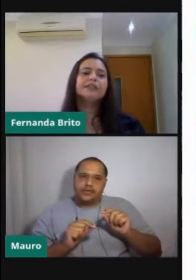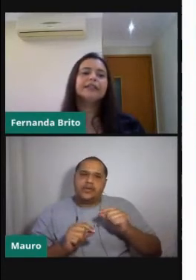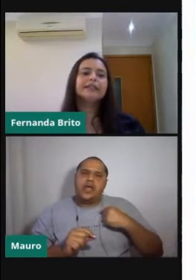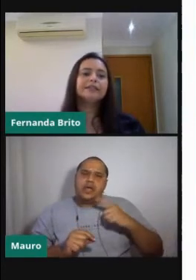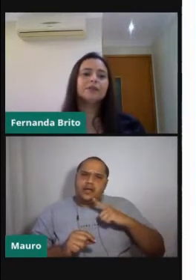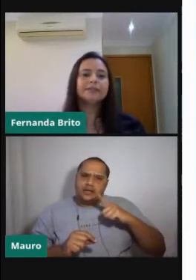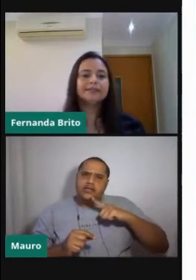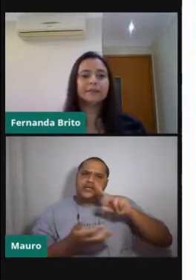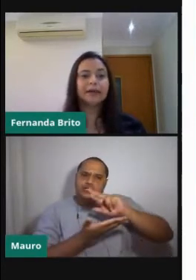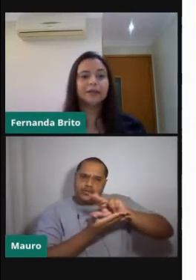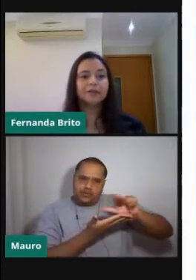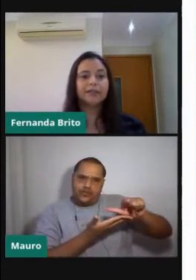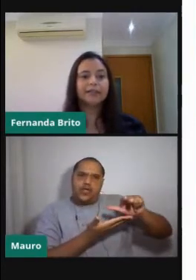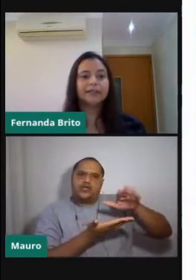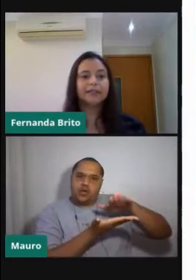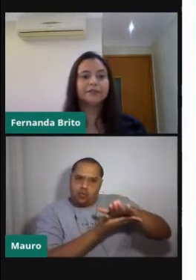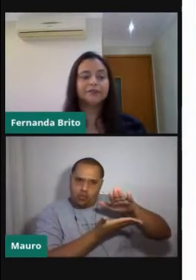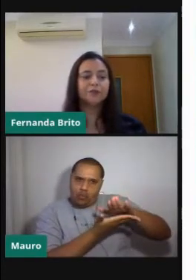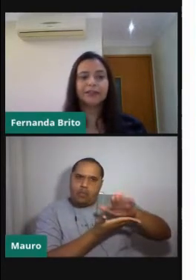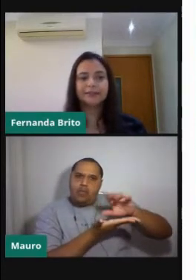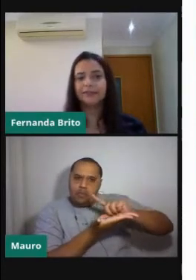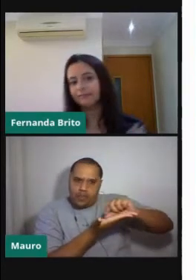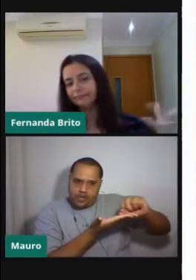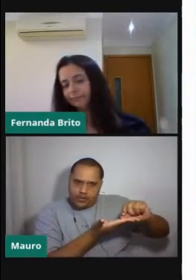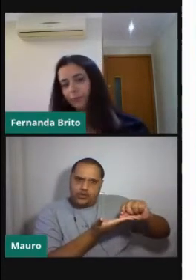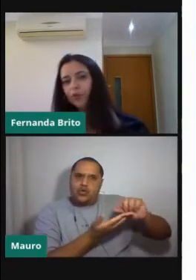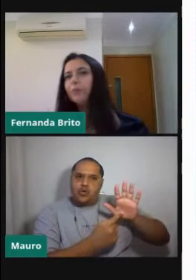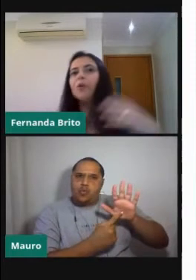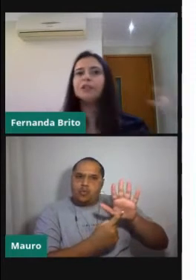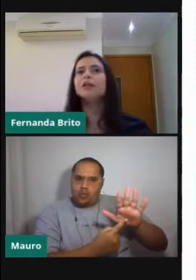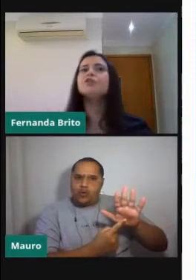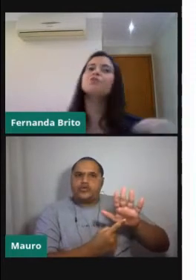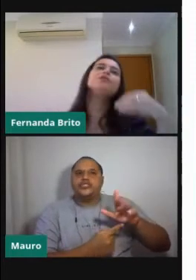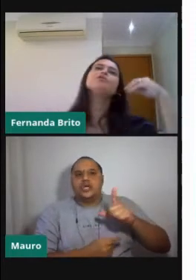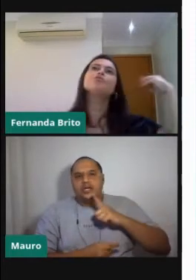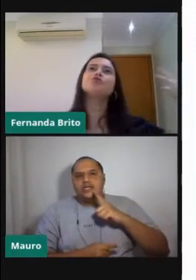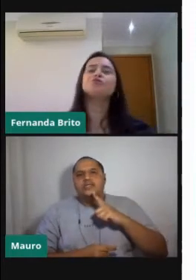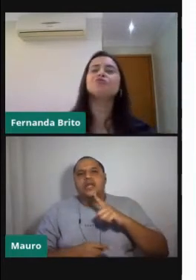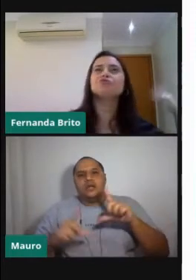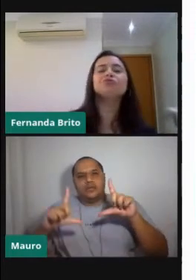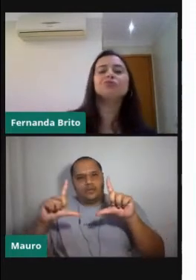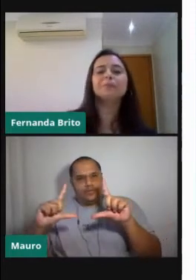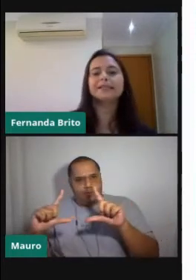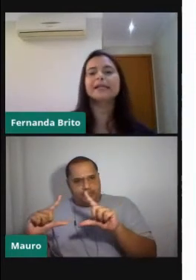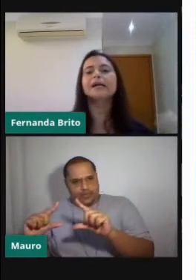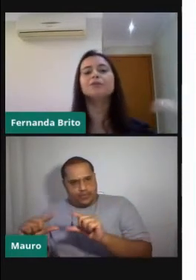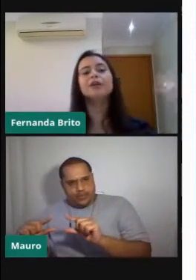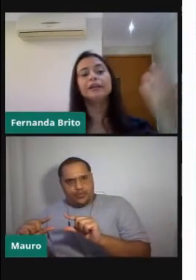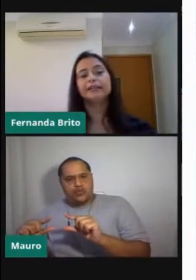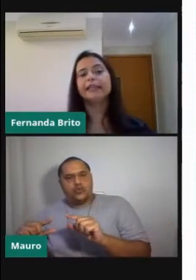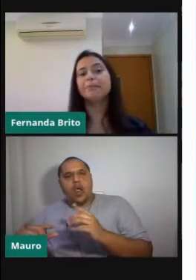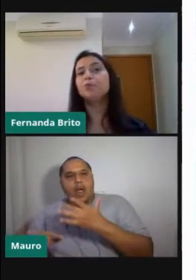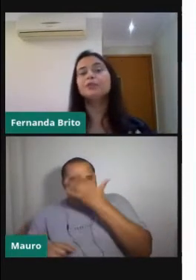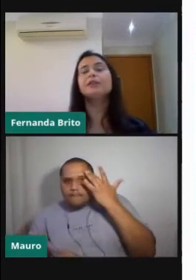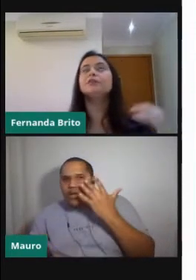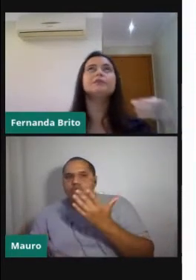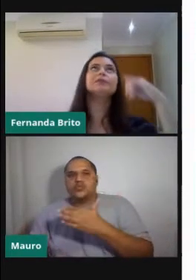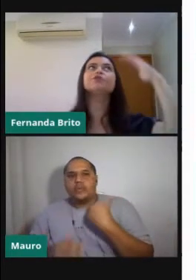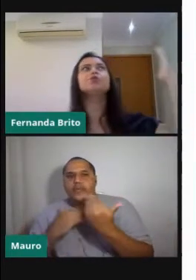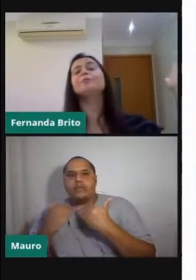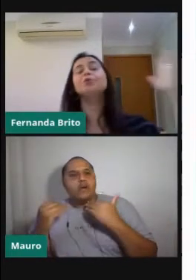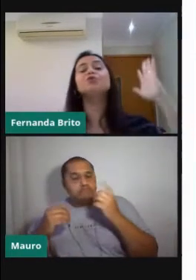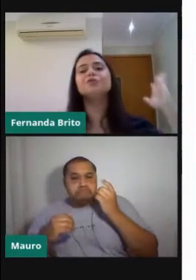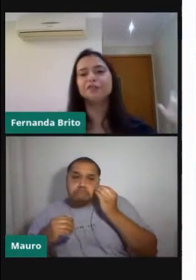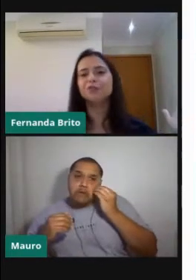mortalidade, né? Então, esse trabalho, ele foi, assim, muito importante quando ele surgiu em junho do ano passado, né,